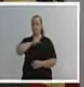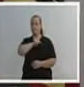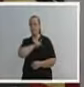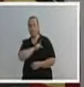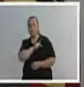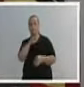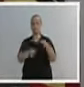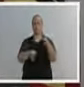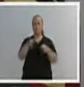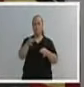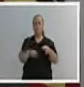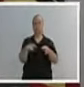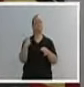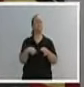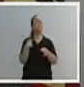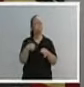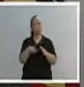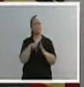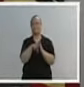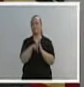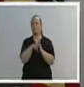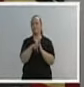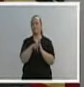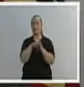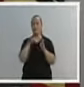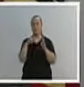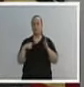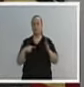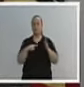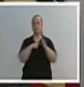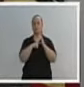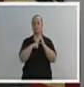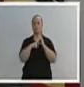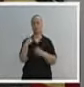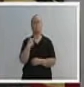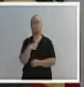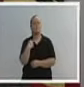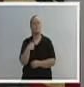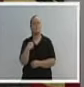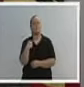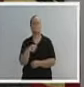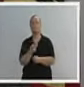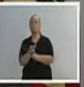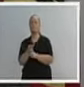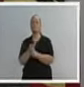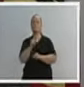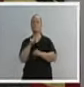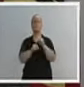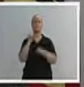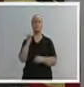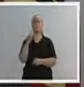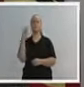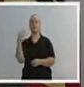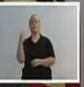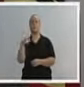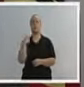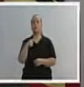que investigar, eles têm que, sim, quando são denunciados, eles têm que ir atrás, eles têm que combater a